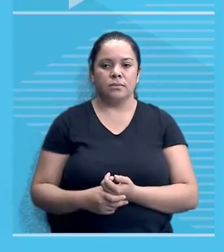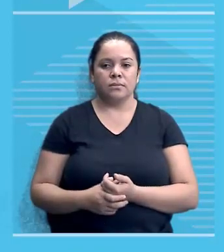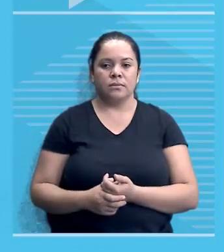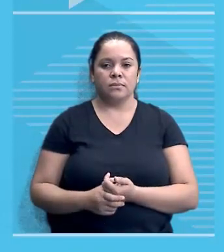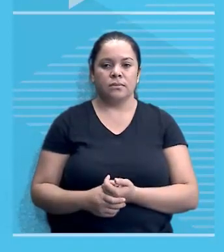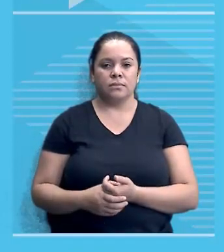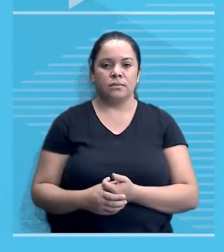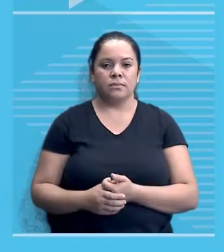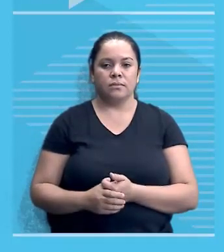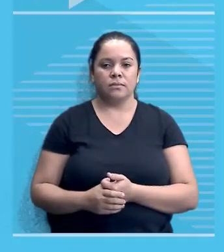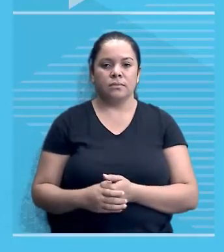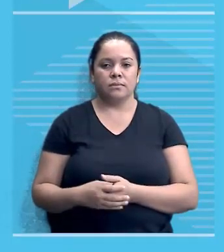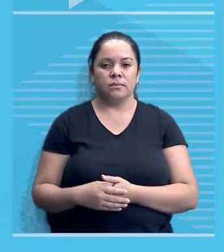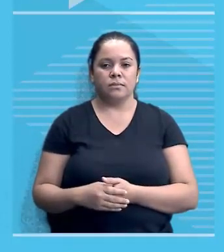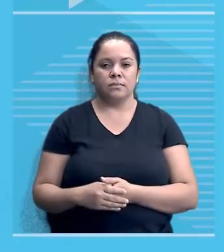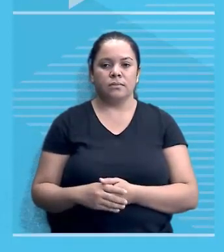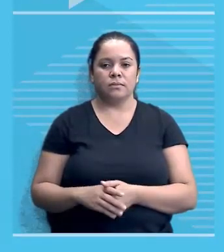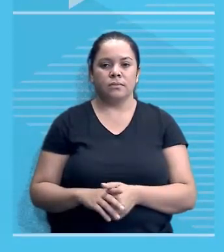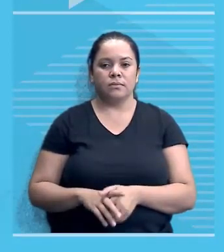urbanas